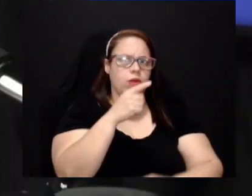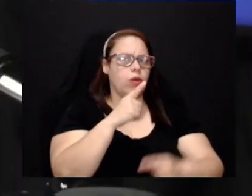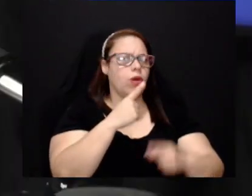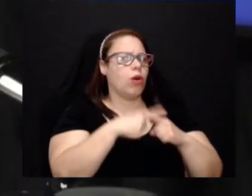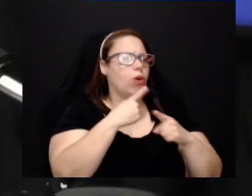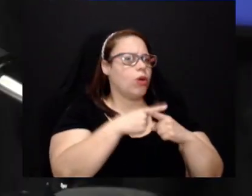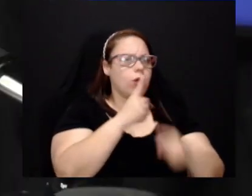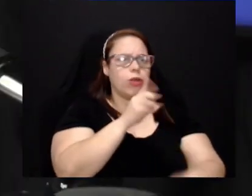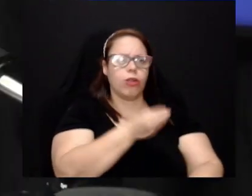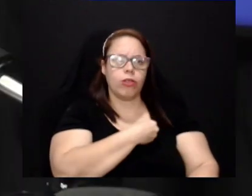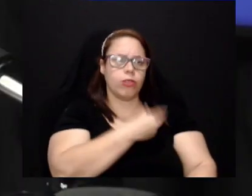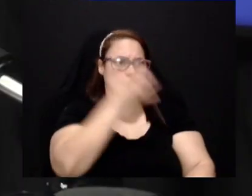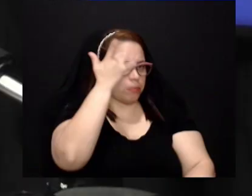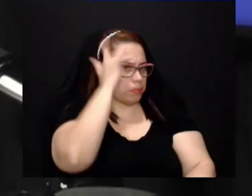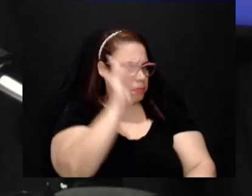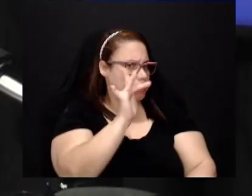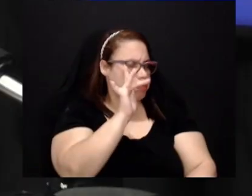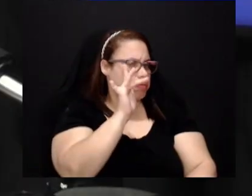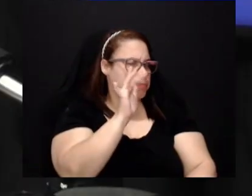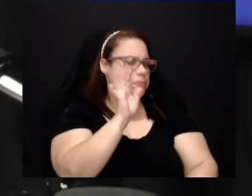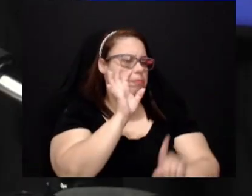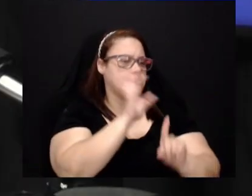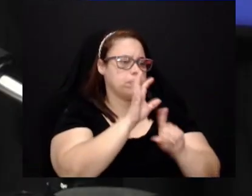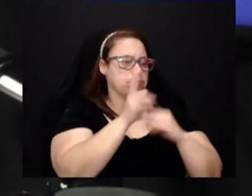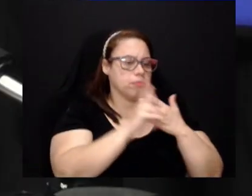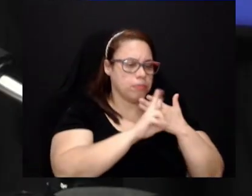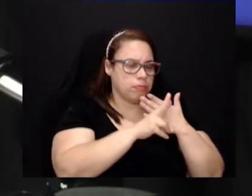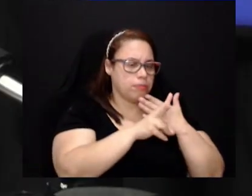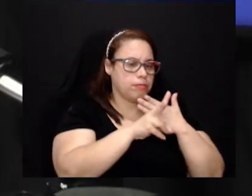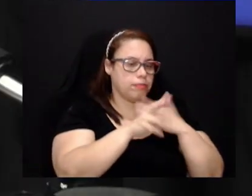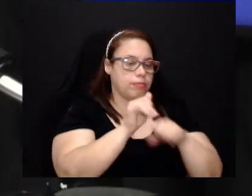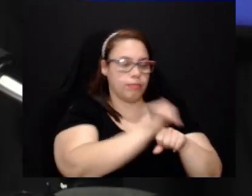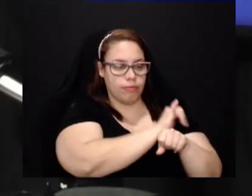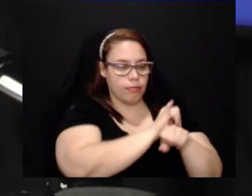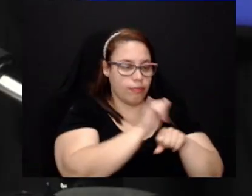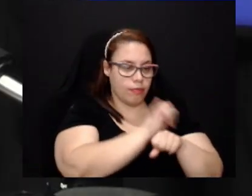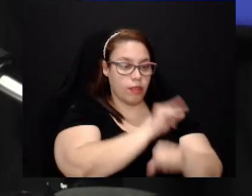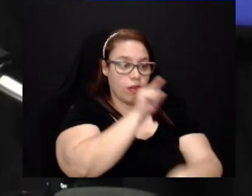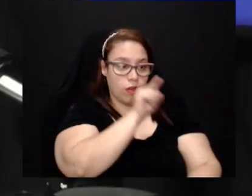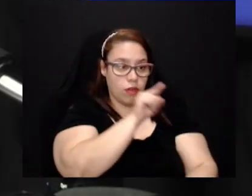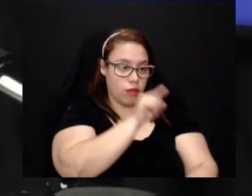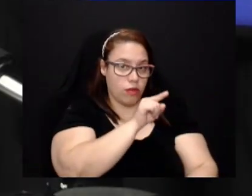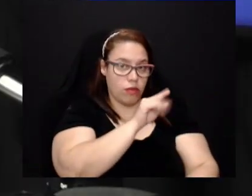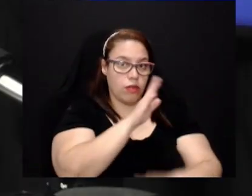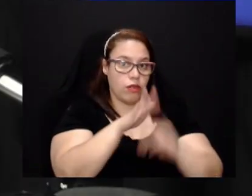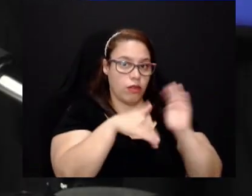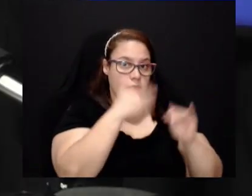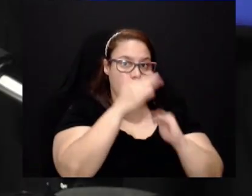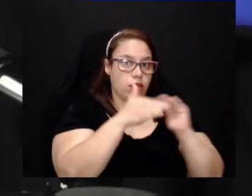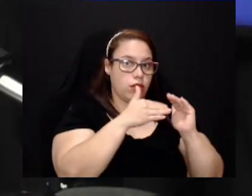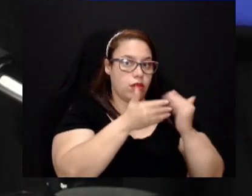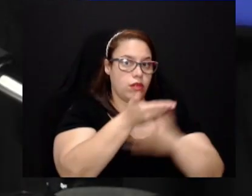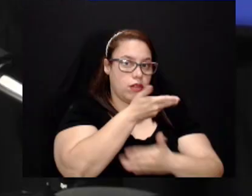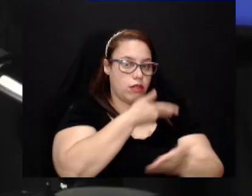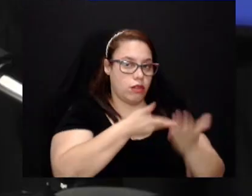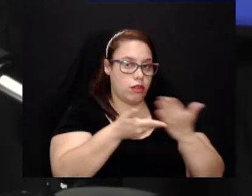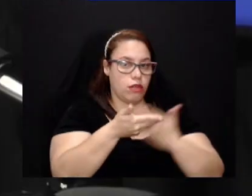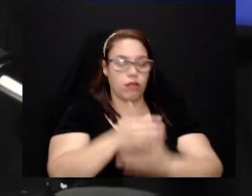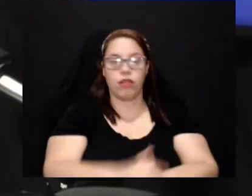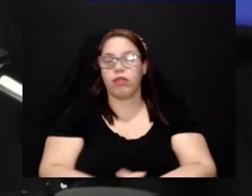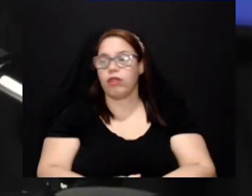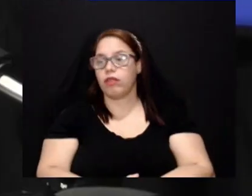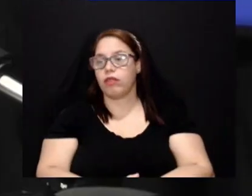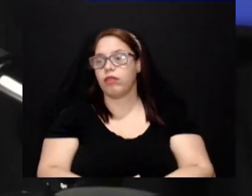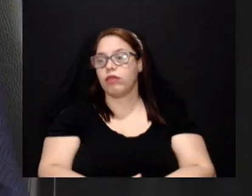entende o tanto que isso afeta, né? Quais foram as estratégias que você desenvolveu para lidar com essas questões? Eu acho